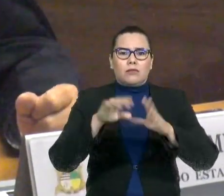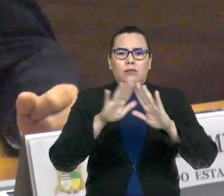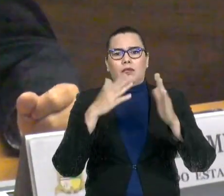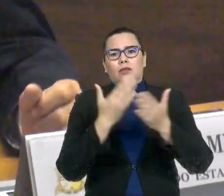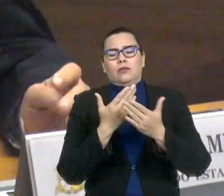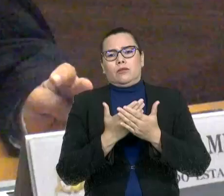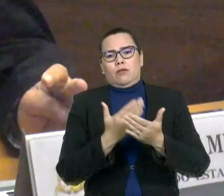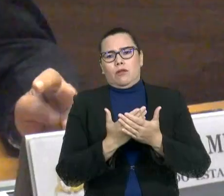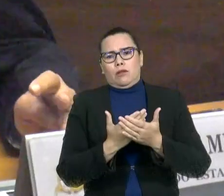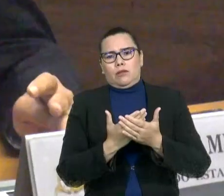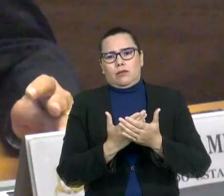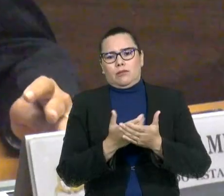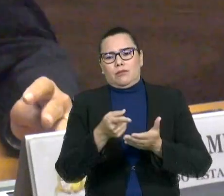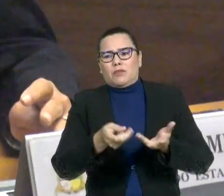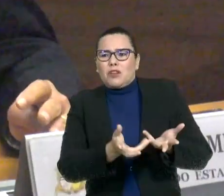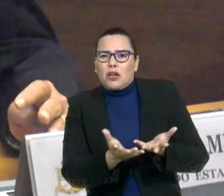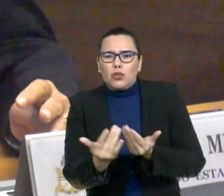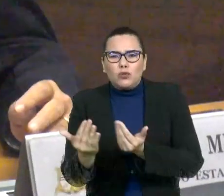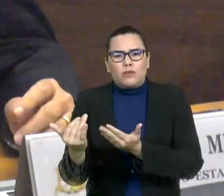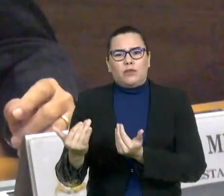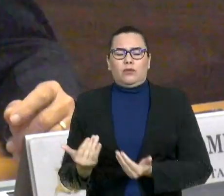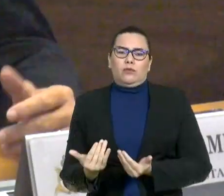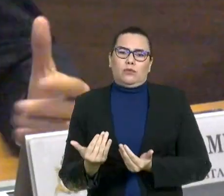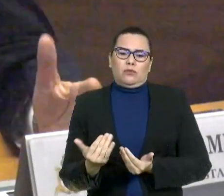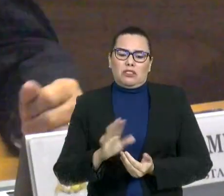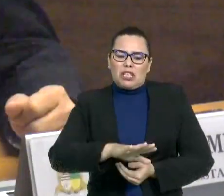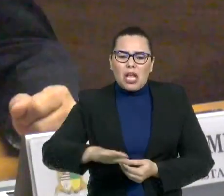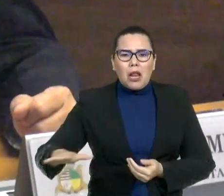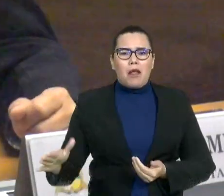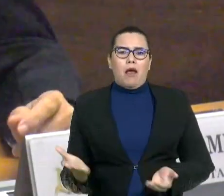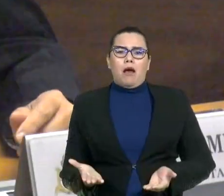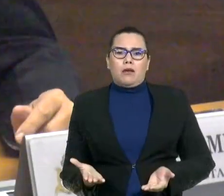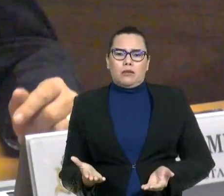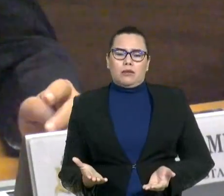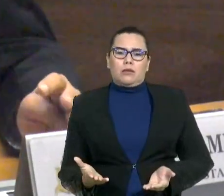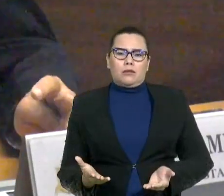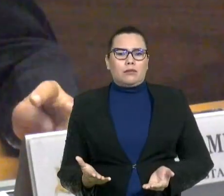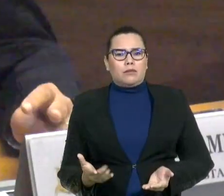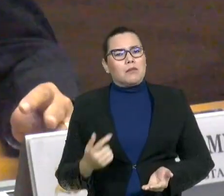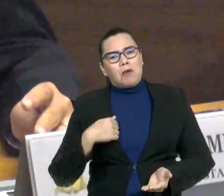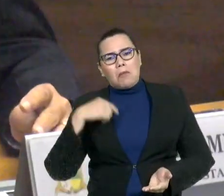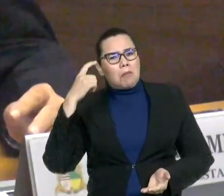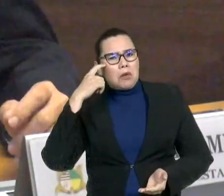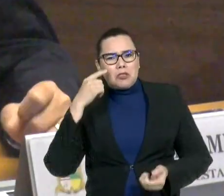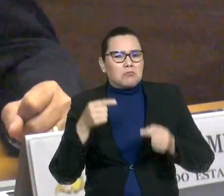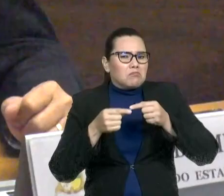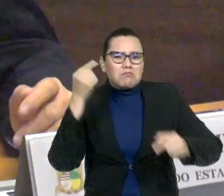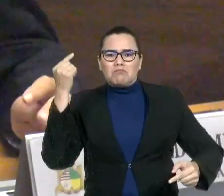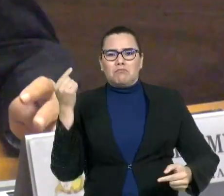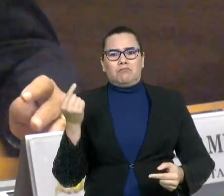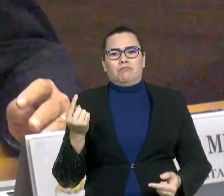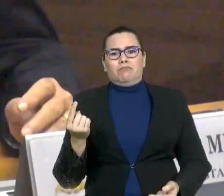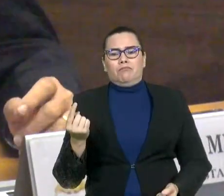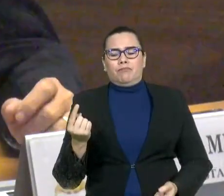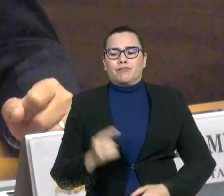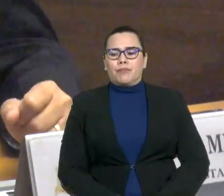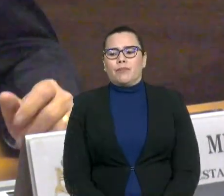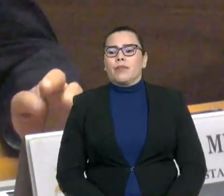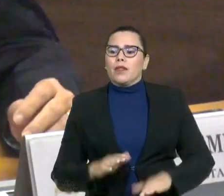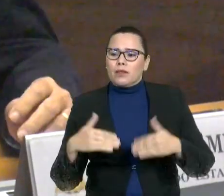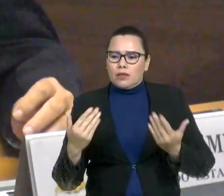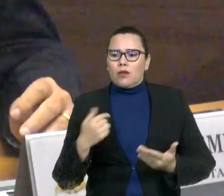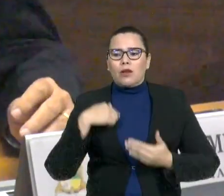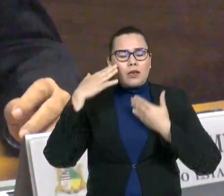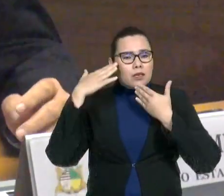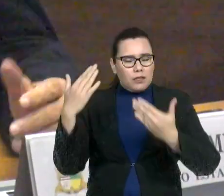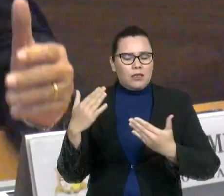eu agradeço os colegas pelo apoio recebido, e eu tenho certeza que, uma vez aprovado por essa casa, o governador Carlos Brandão